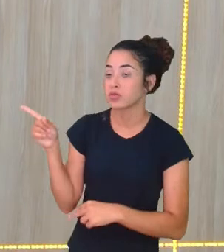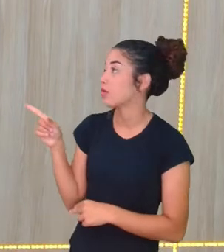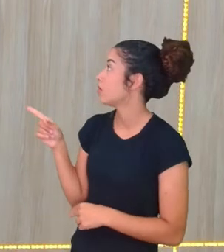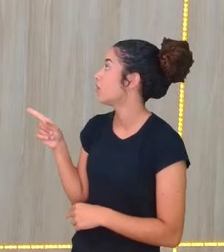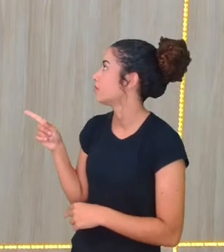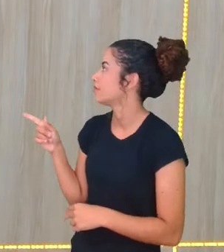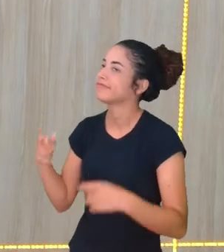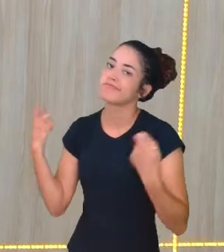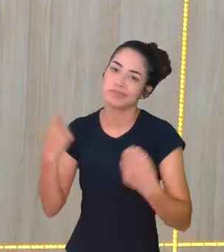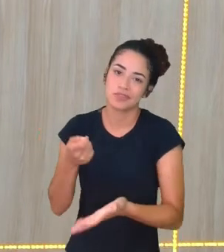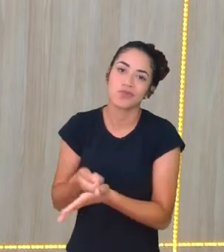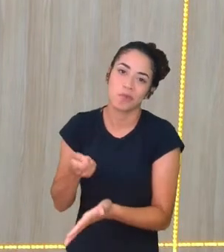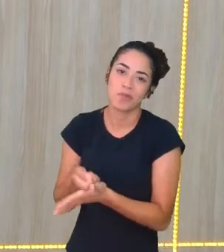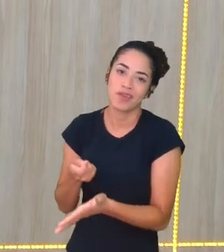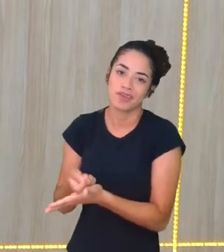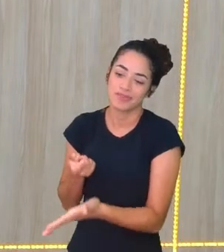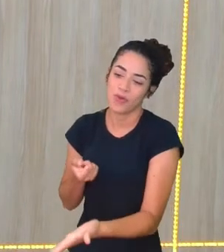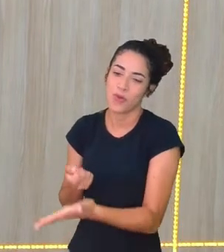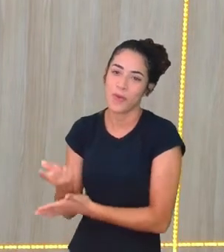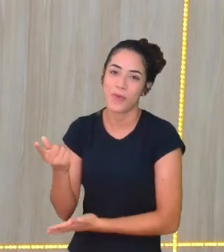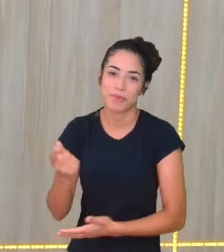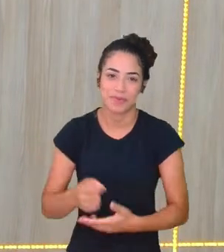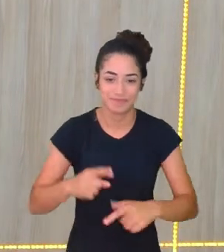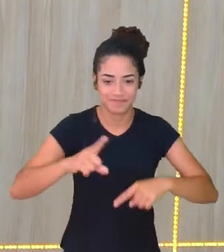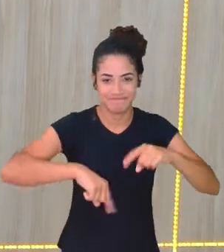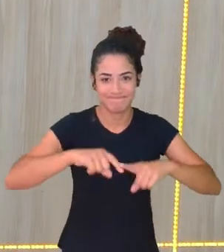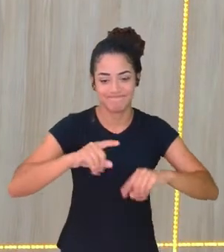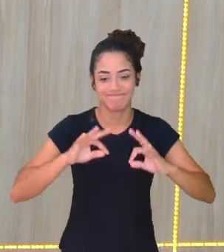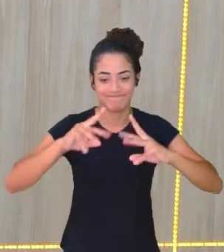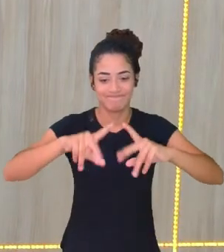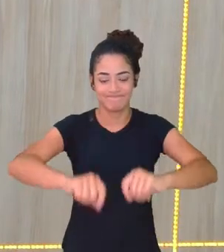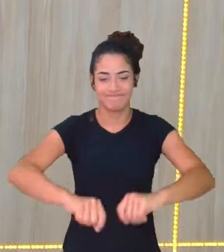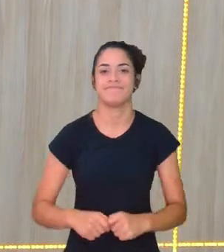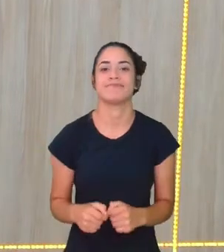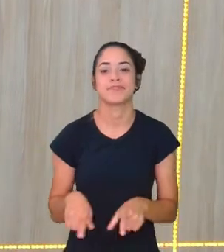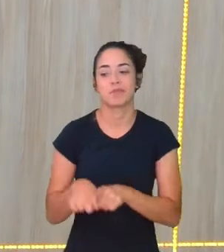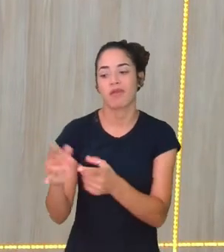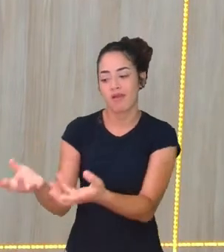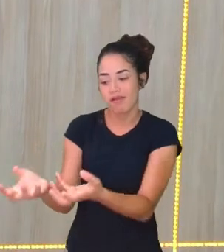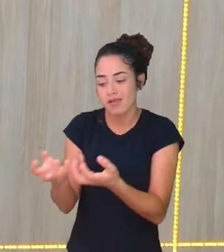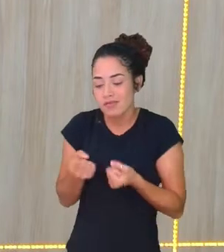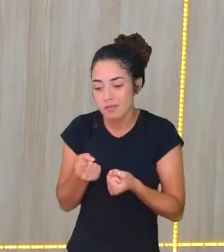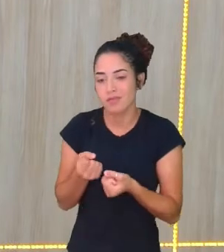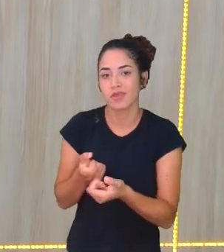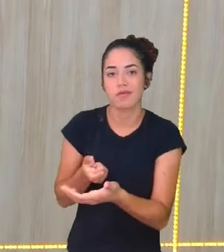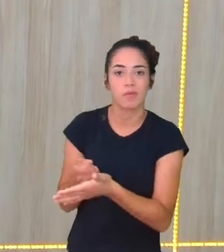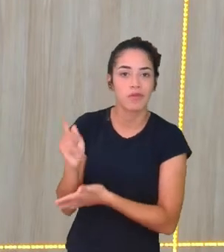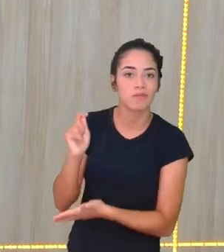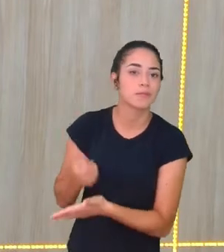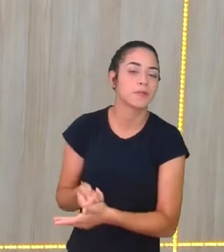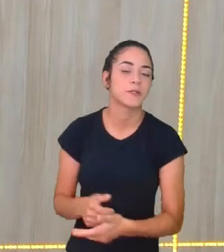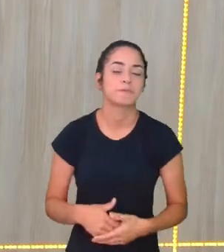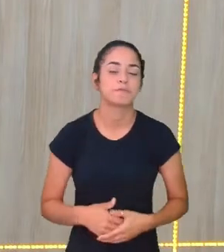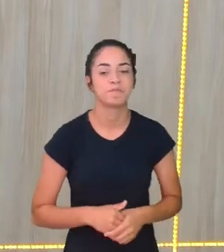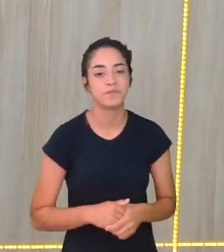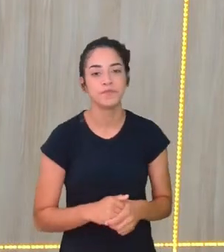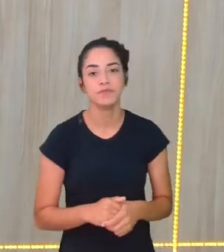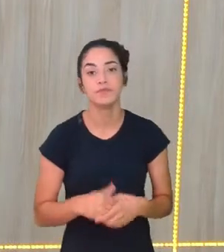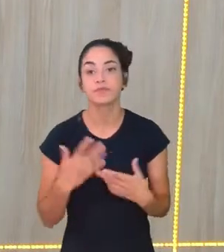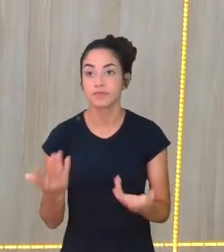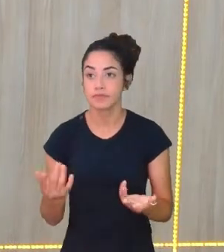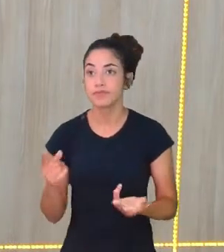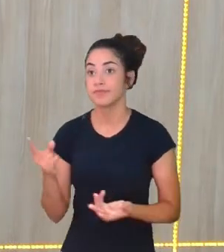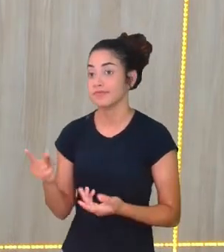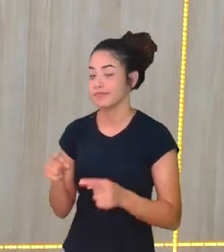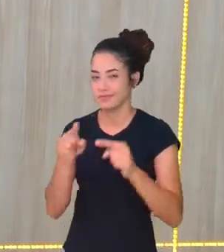tinham obrigação aí a de comprar aqueles produtos né de receber comprarem aqueles produtos Então esse aqui